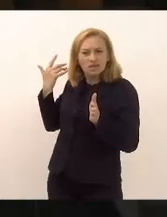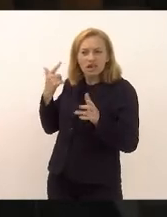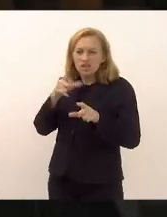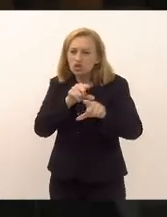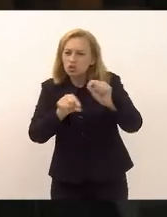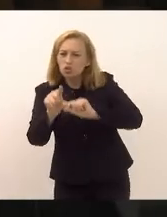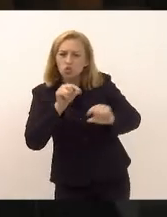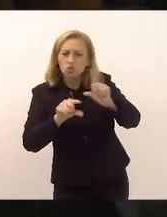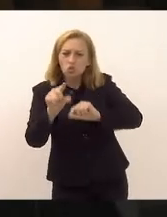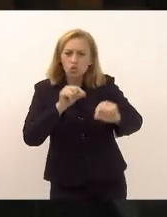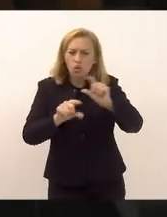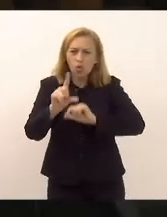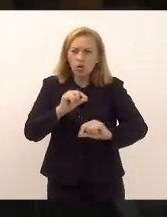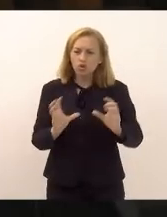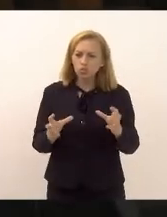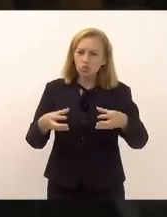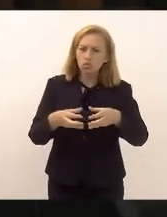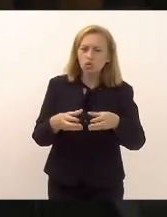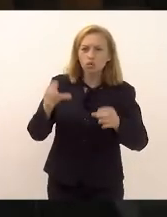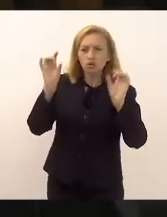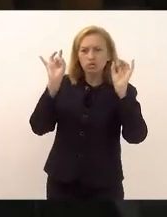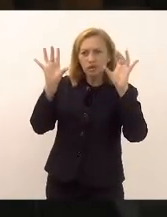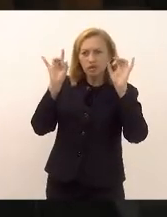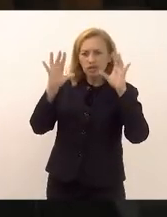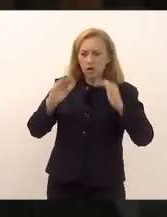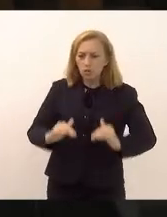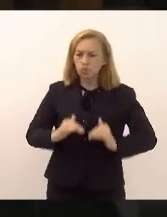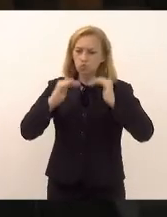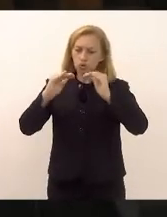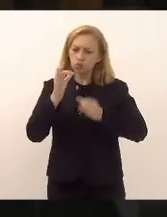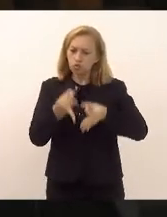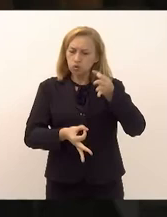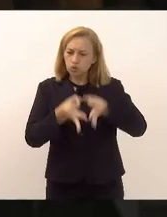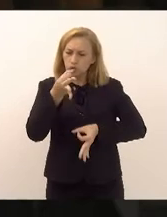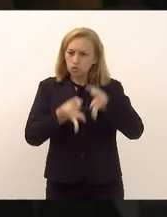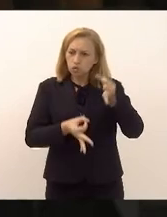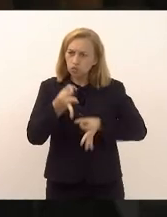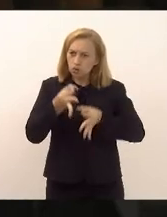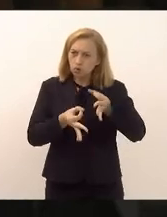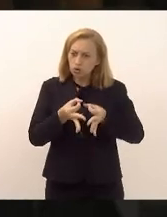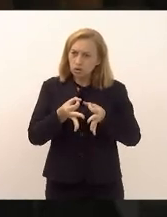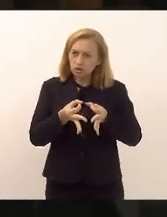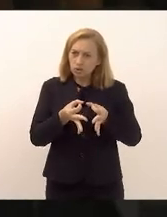decisões do órgão especial do Tribunal de Justiça e